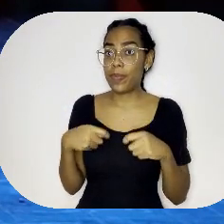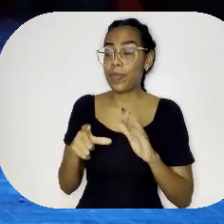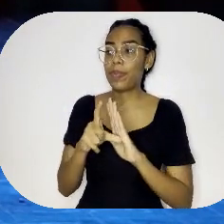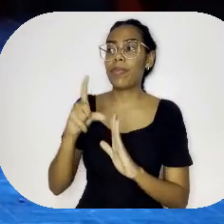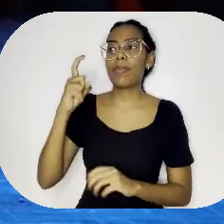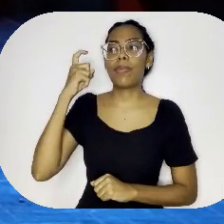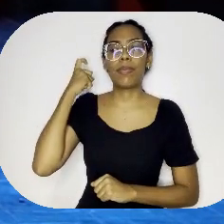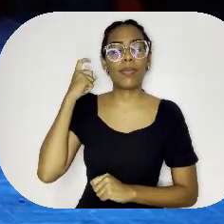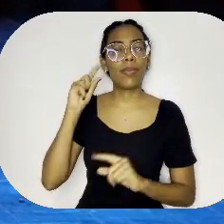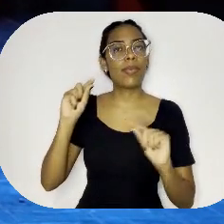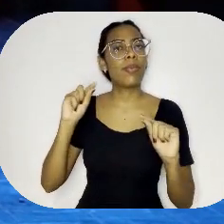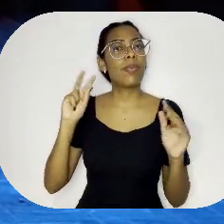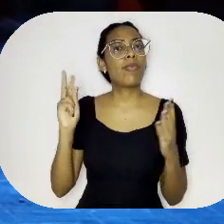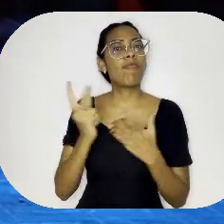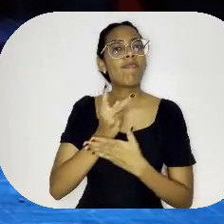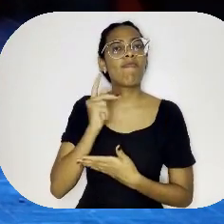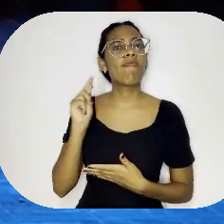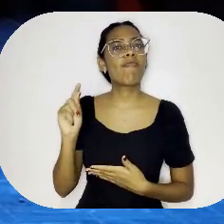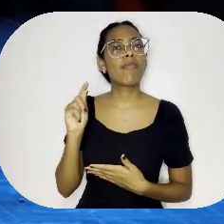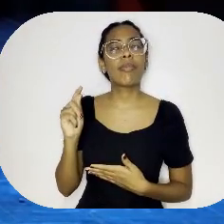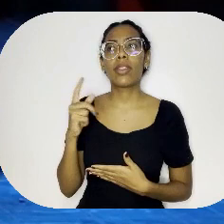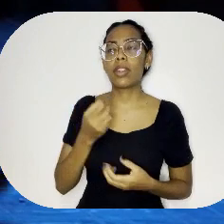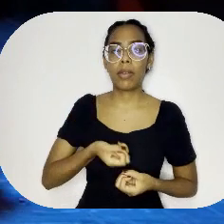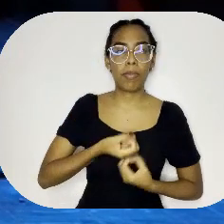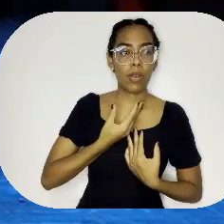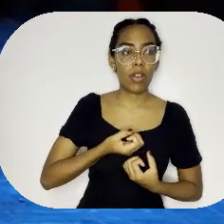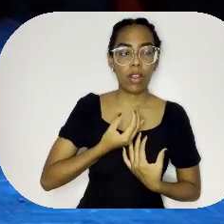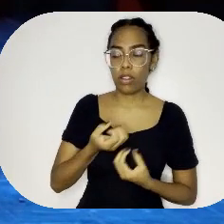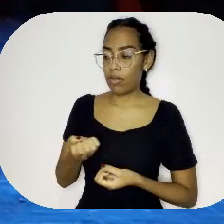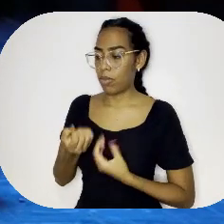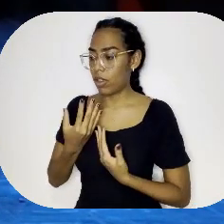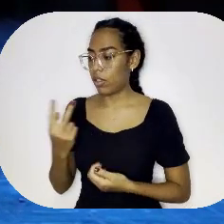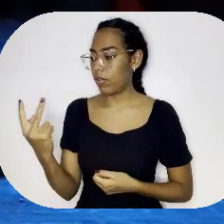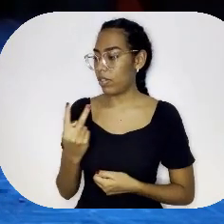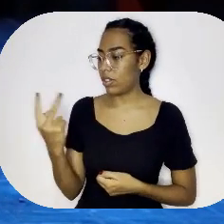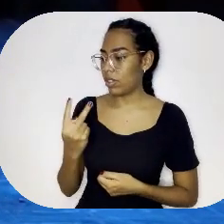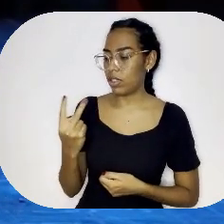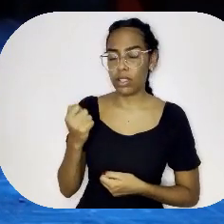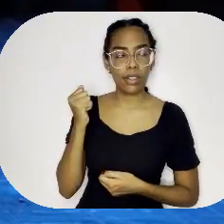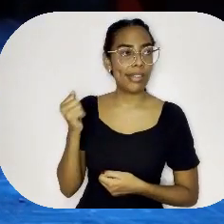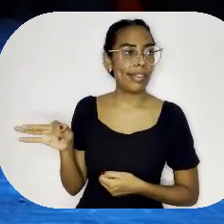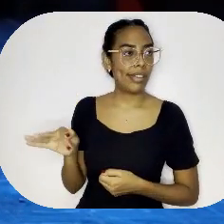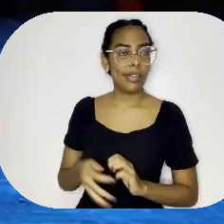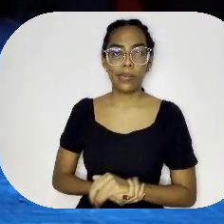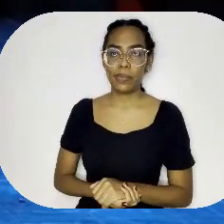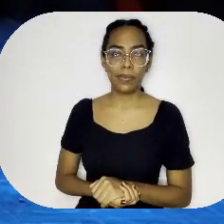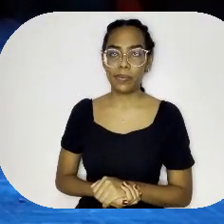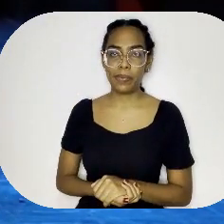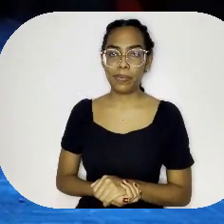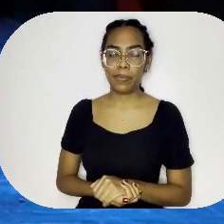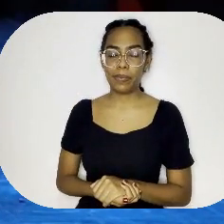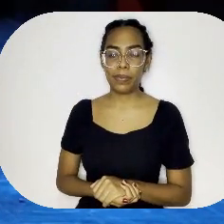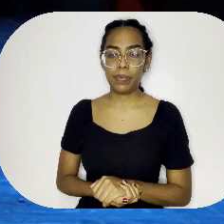Vou perder essa minha performance tão bonita porque eu tive que aguentar lá do meu cantinho o embate